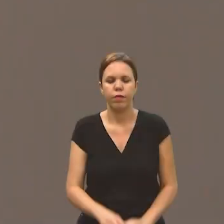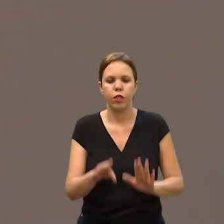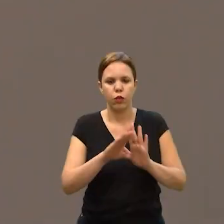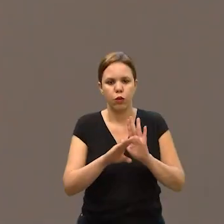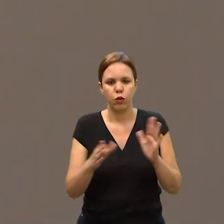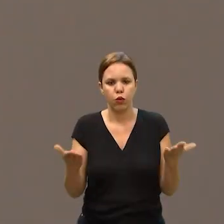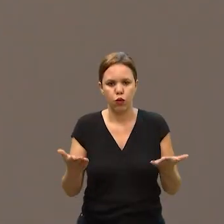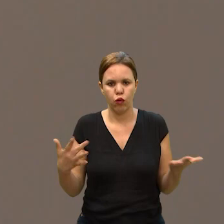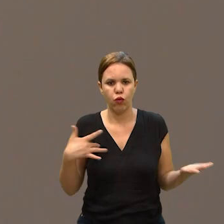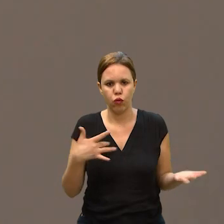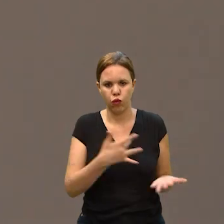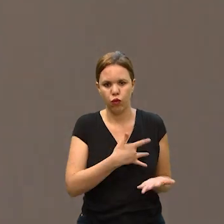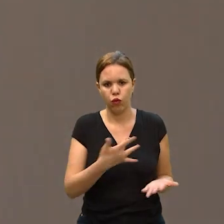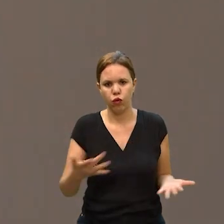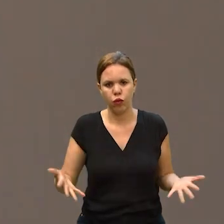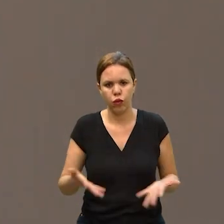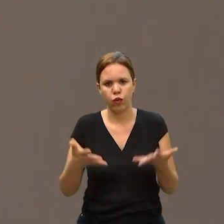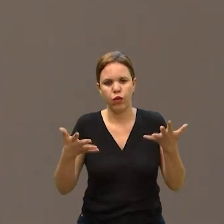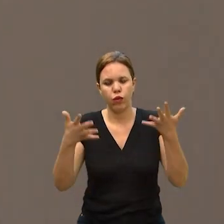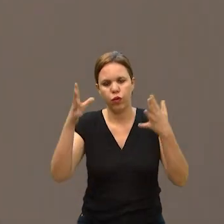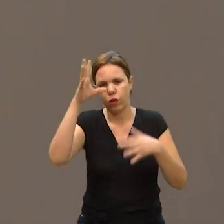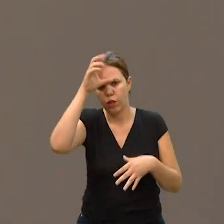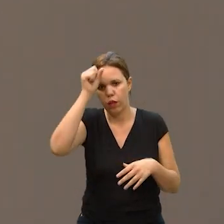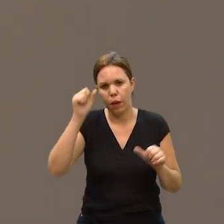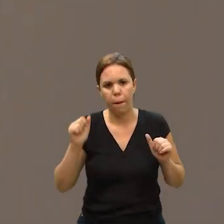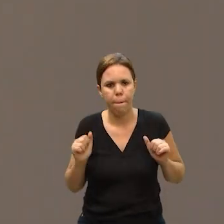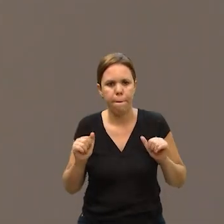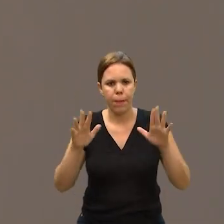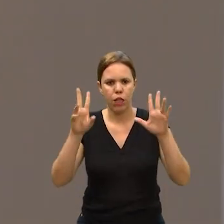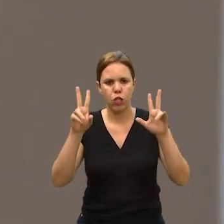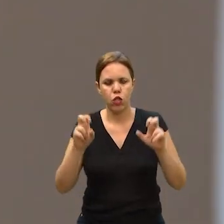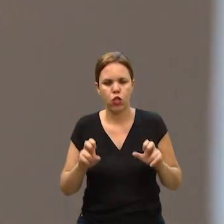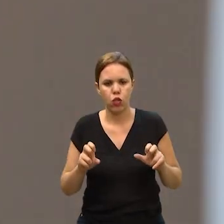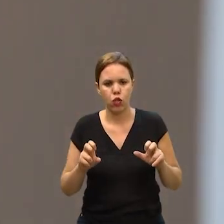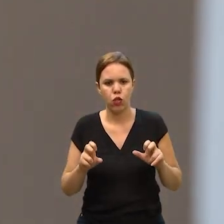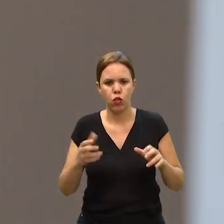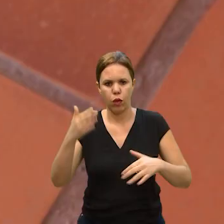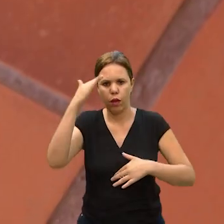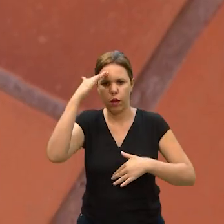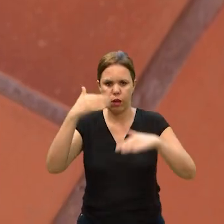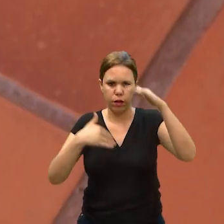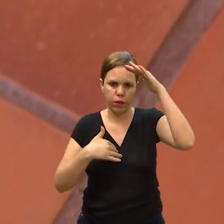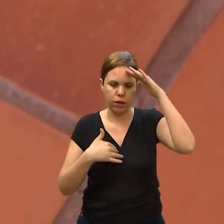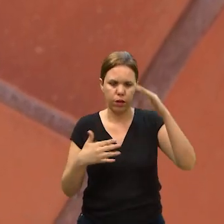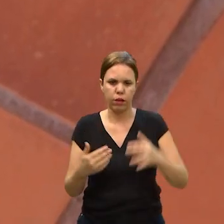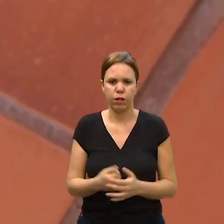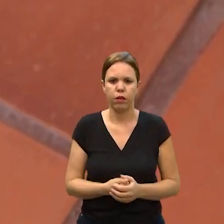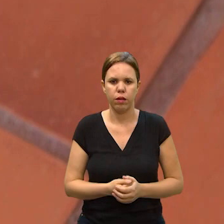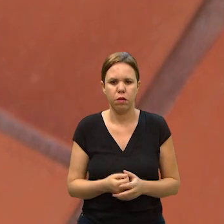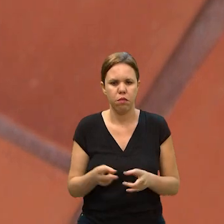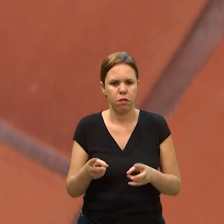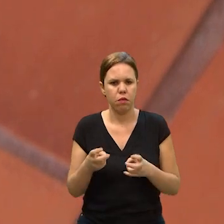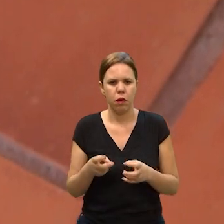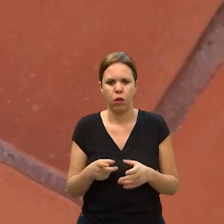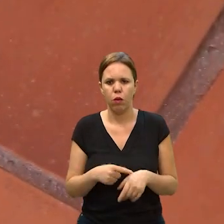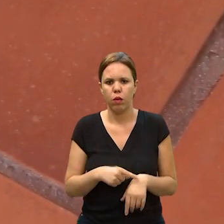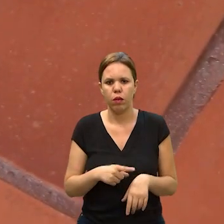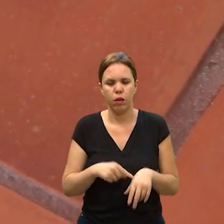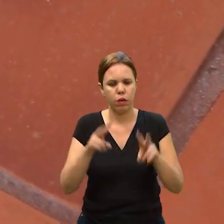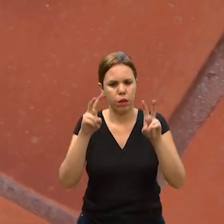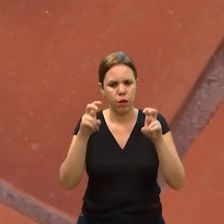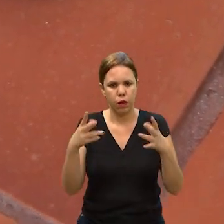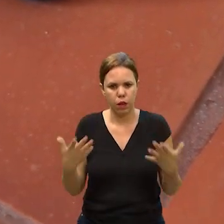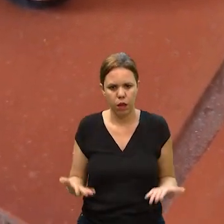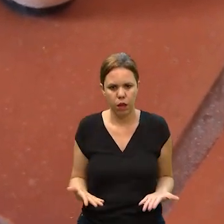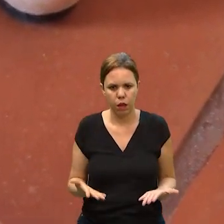No programa Saúde é Vida de hoje, você vai aprender um pouco mais sobre paralisia cerebral. Não temos a pretensão de esgotar o tema,